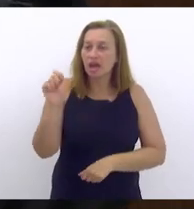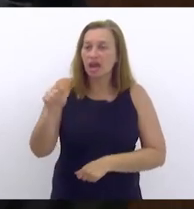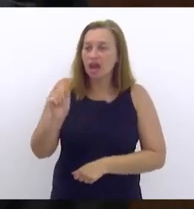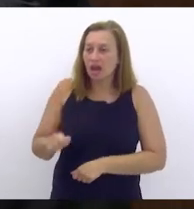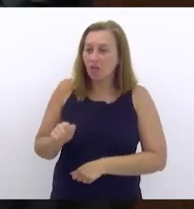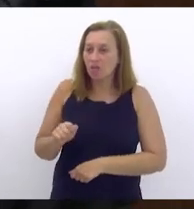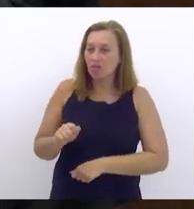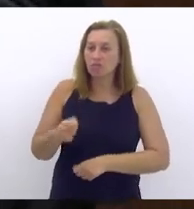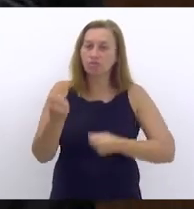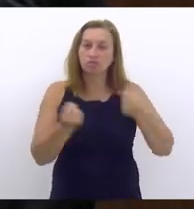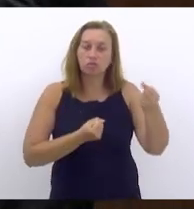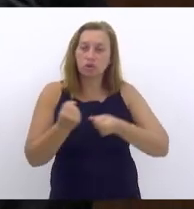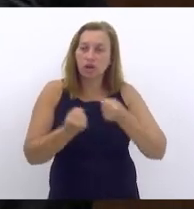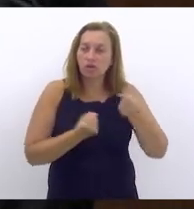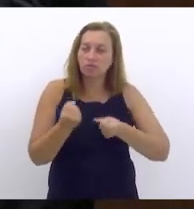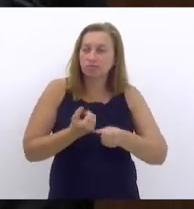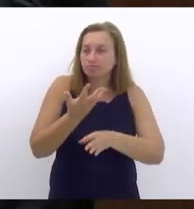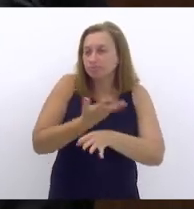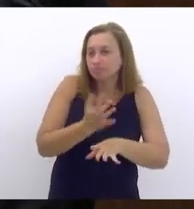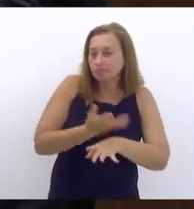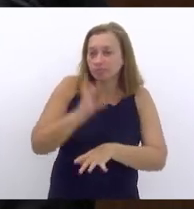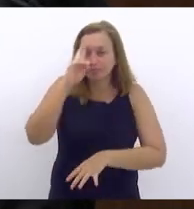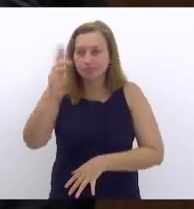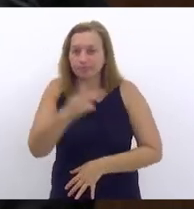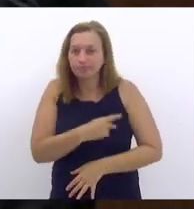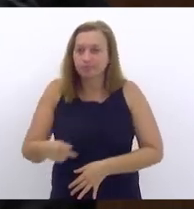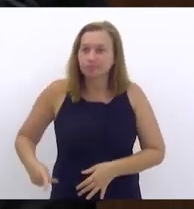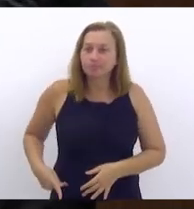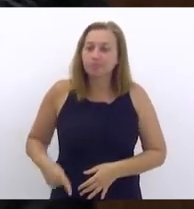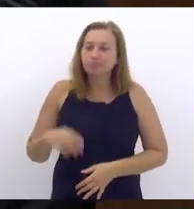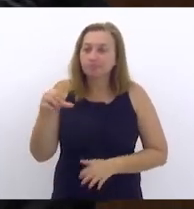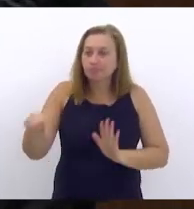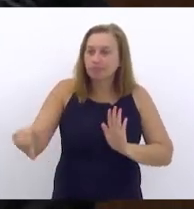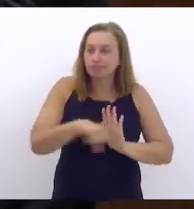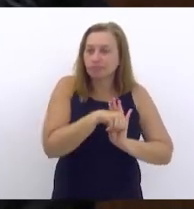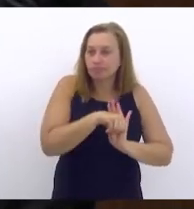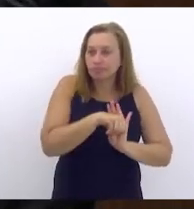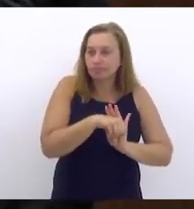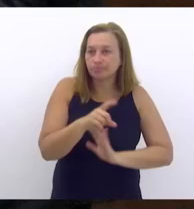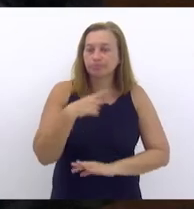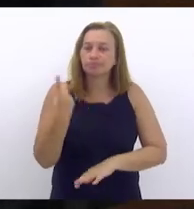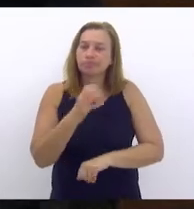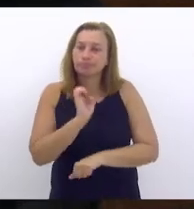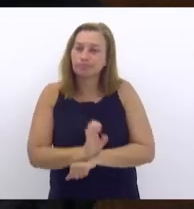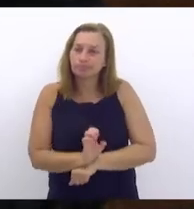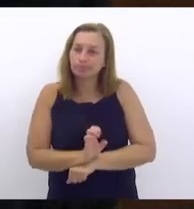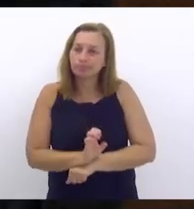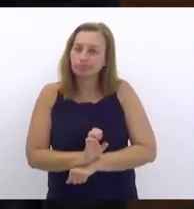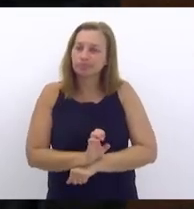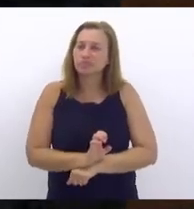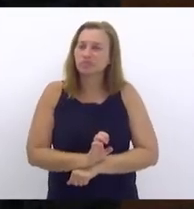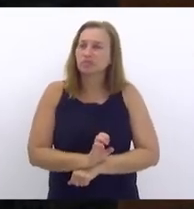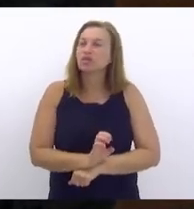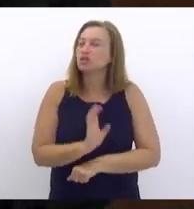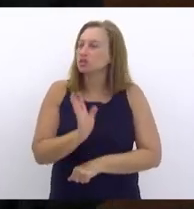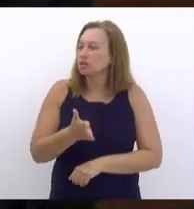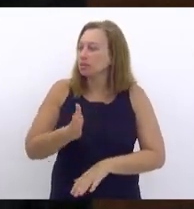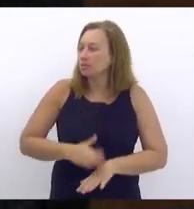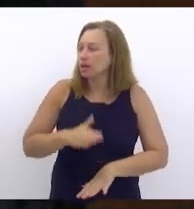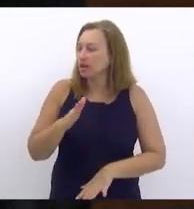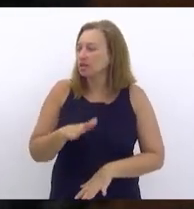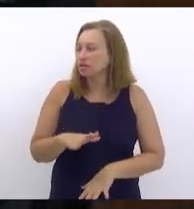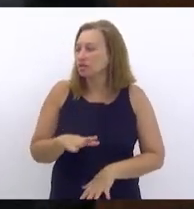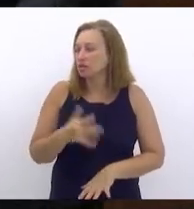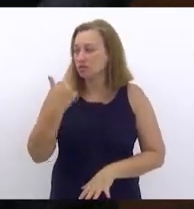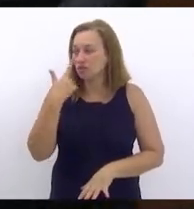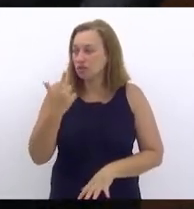Ela pratica, presidente, né, um crime em nosso estado e que já está mais do que